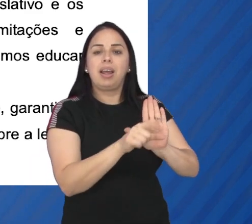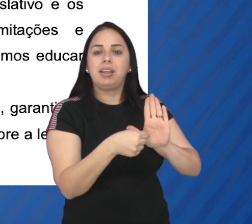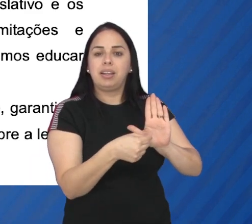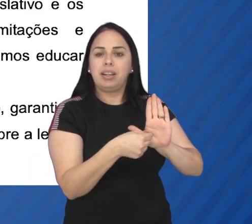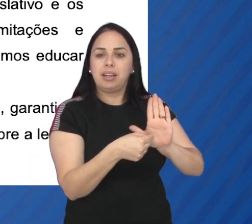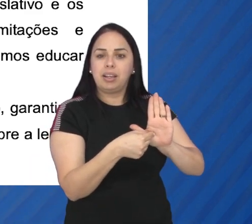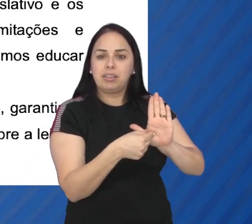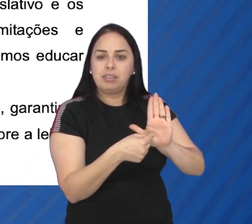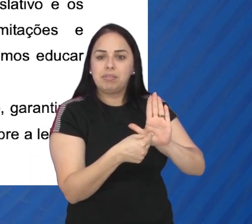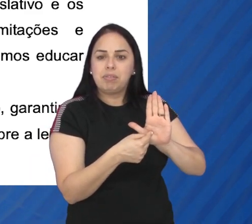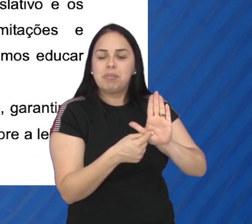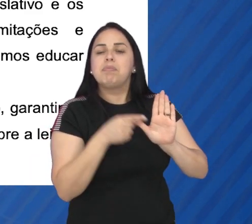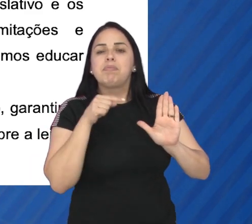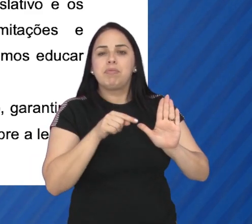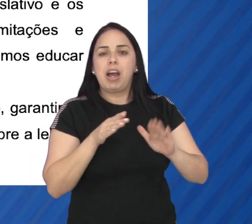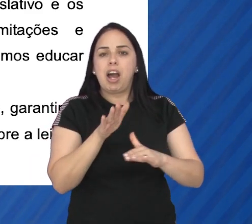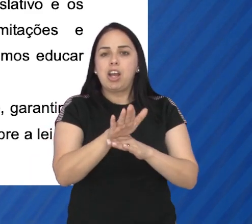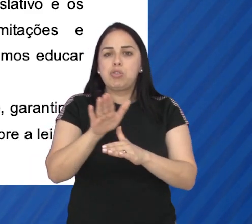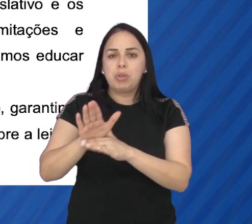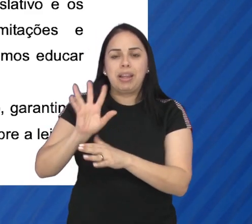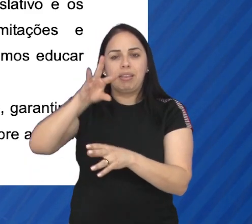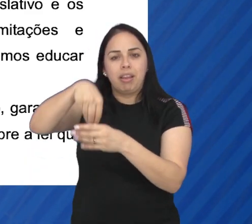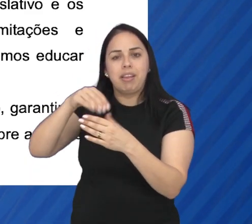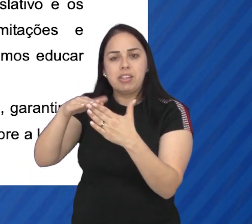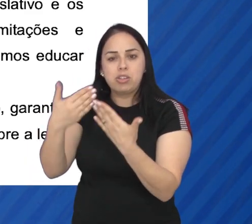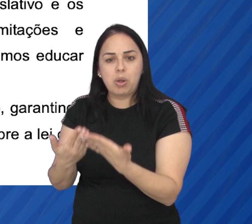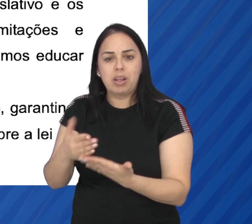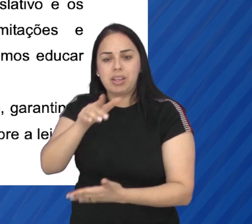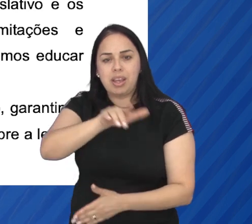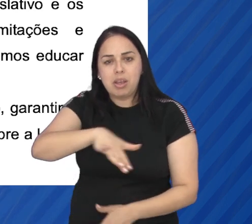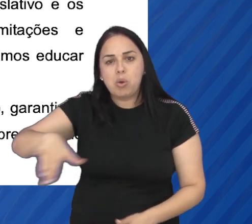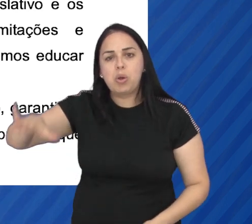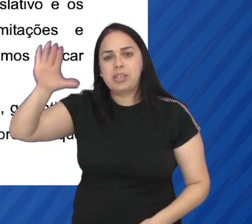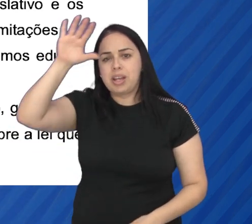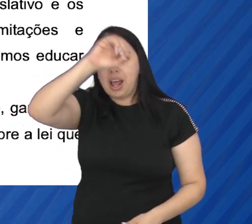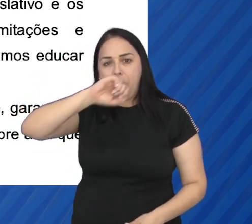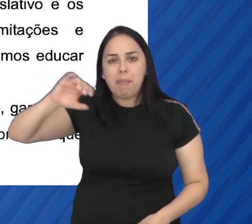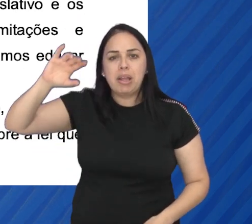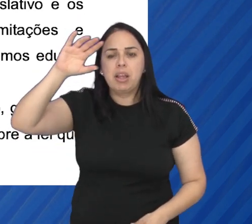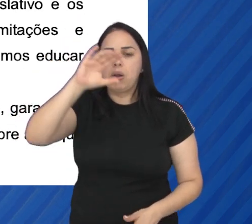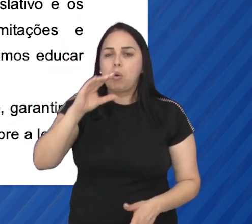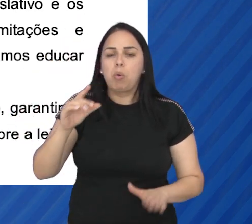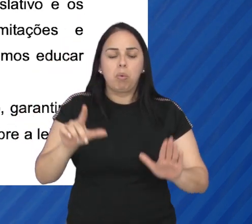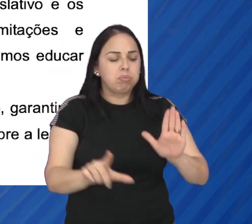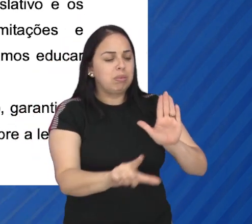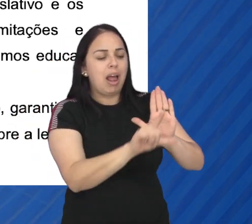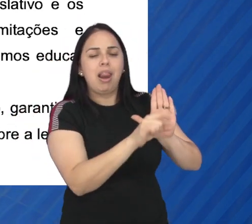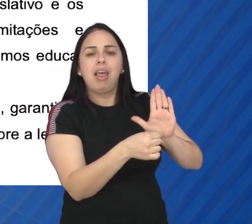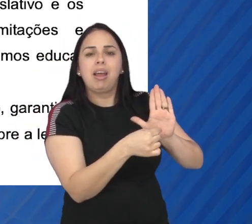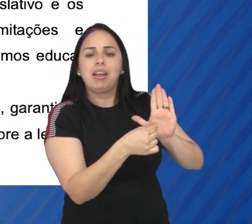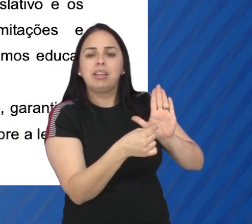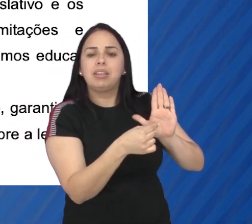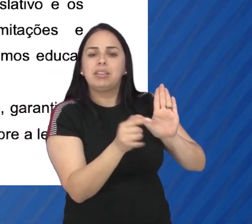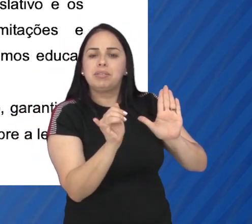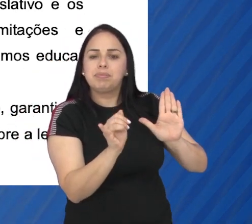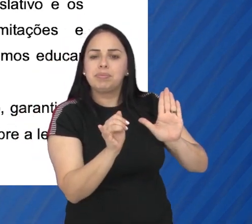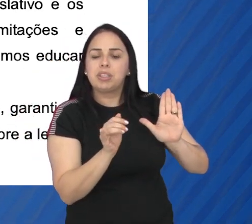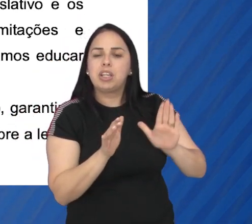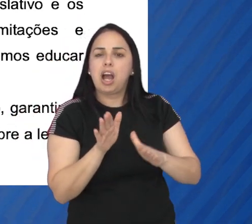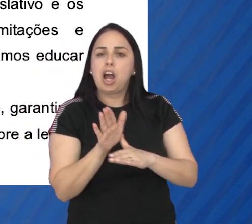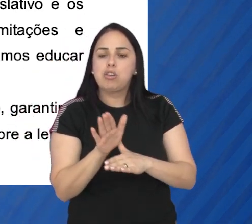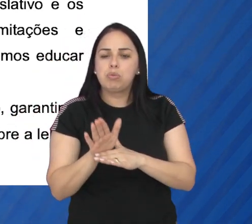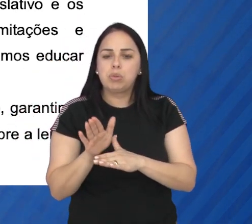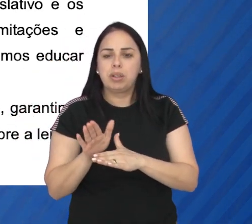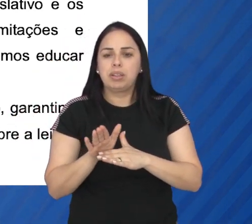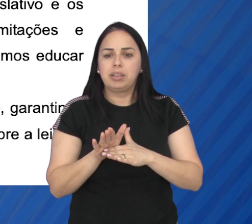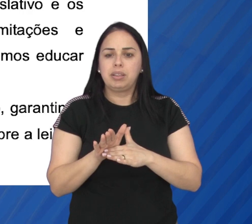lei orgânica será distribuída nas escolas para que as crianças possam aprender como funciona esse instrumento que